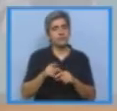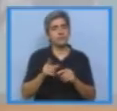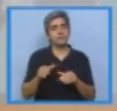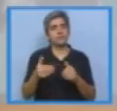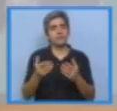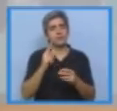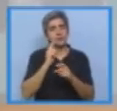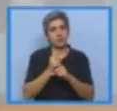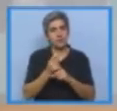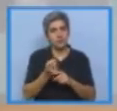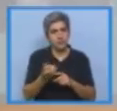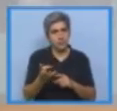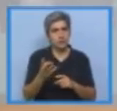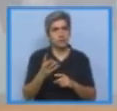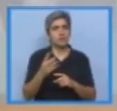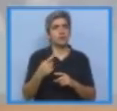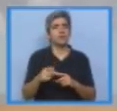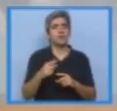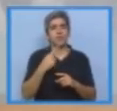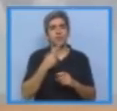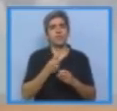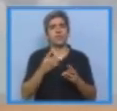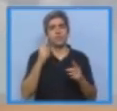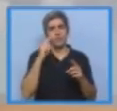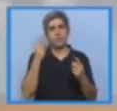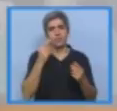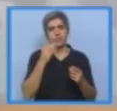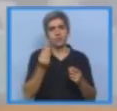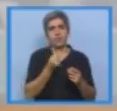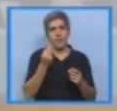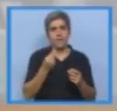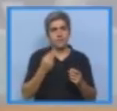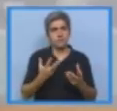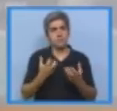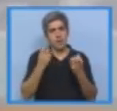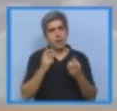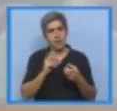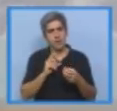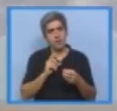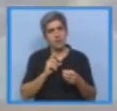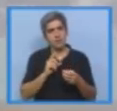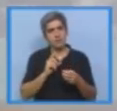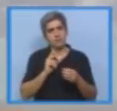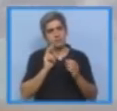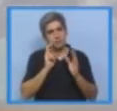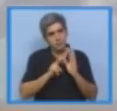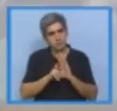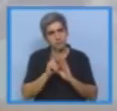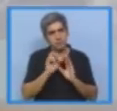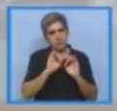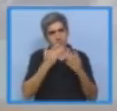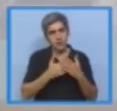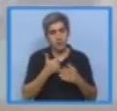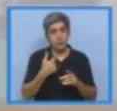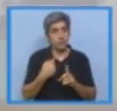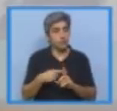que são exigentes, ter tanto público jovem a aderir a esta proposta, eu creio que é um bom sinal e que